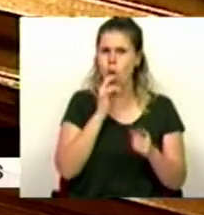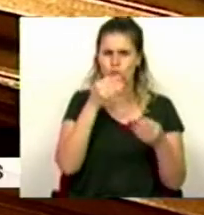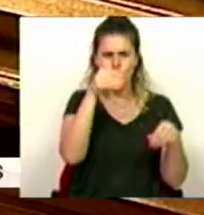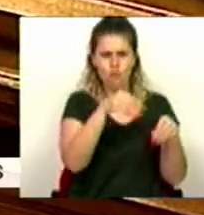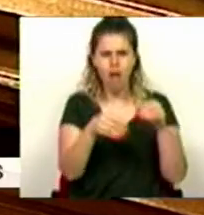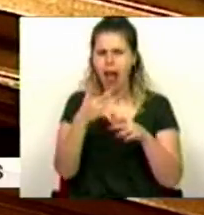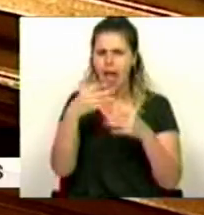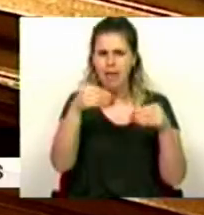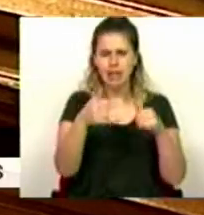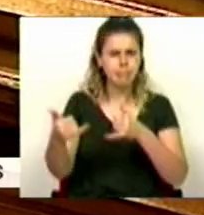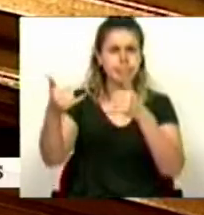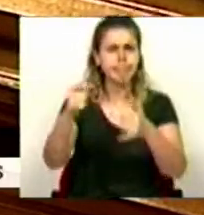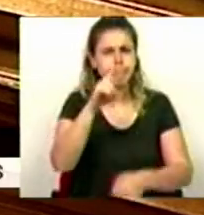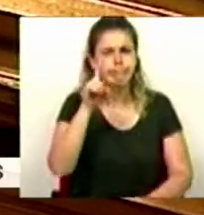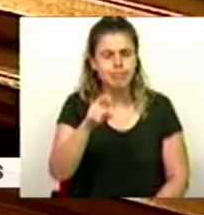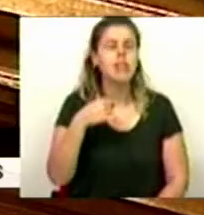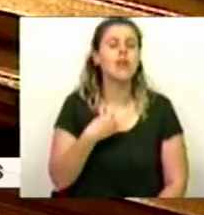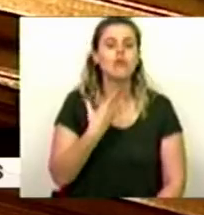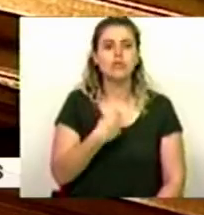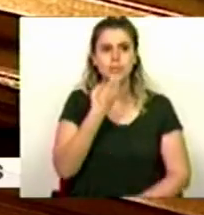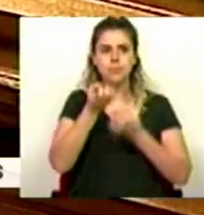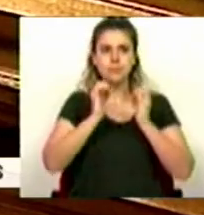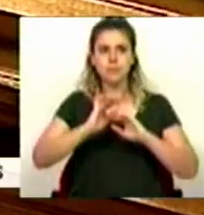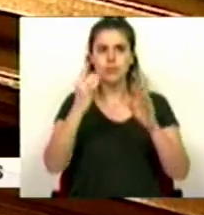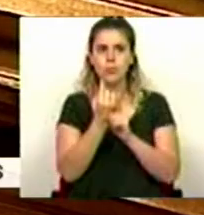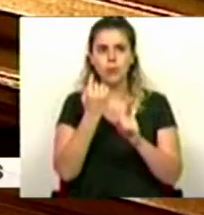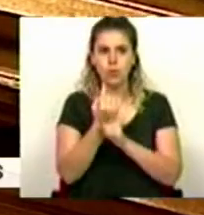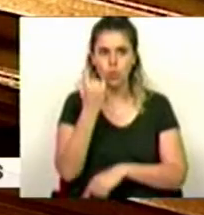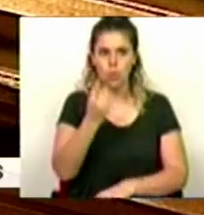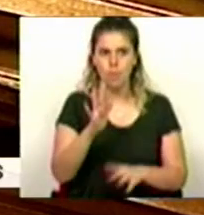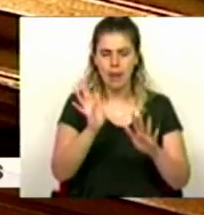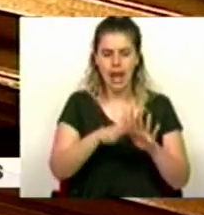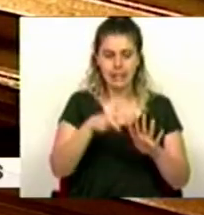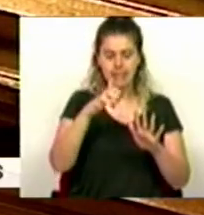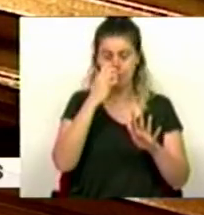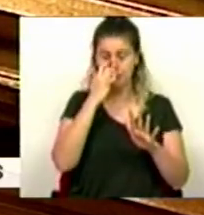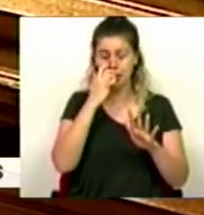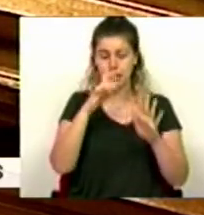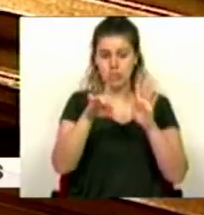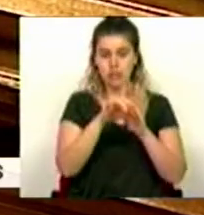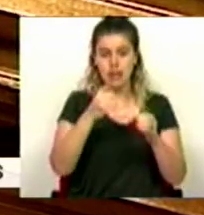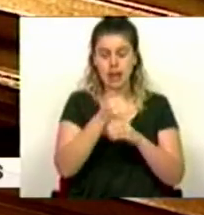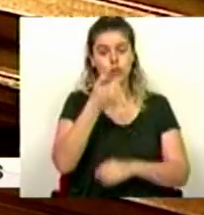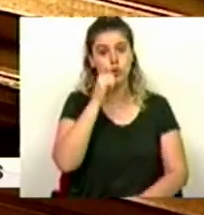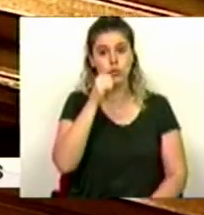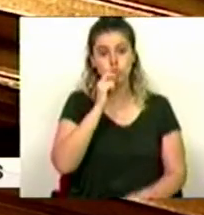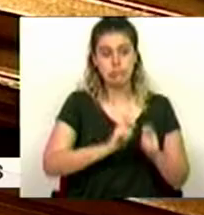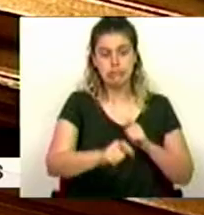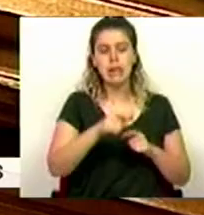votar nas próximas eleições. Bom, eu gostaria de esclarecer aqui uma coisa. A Assembleia Legislativa da Região Autónoma dos Açores